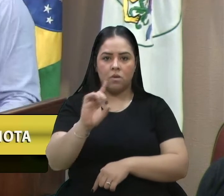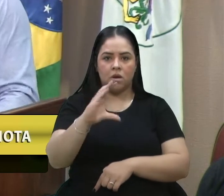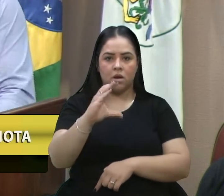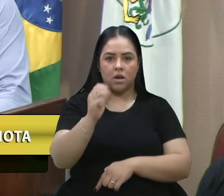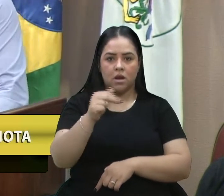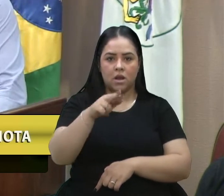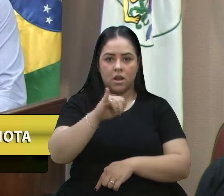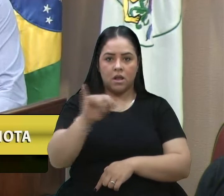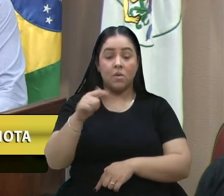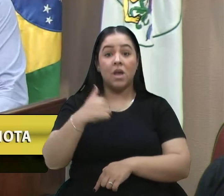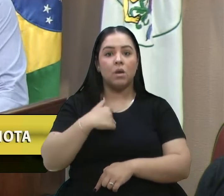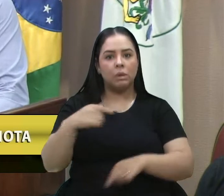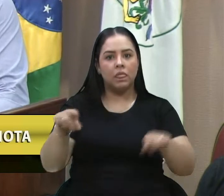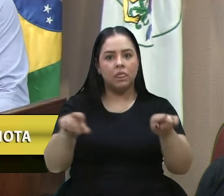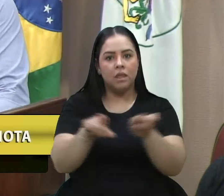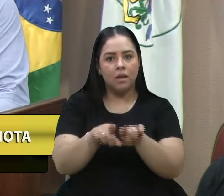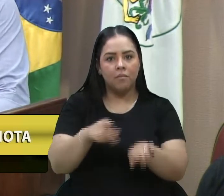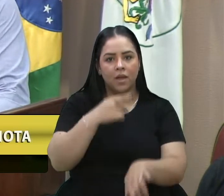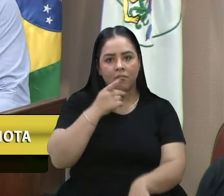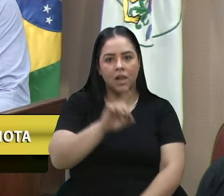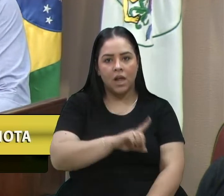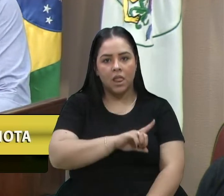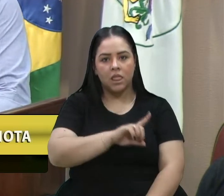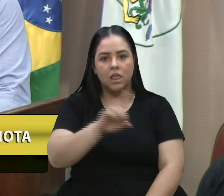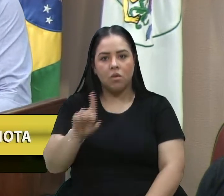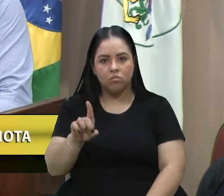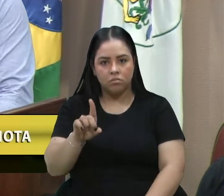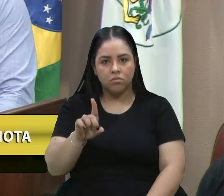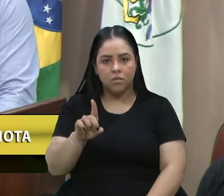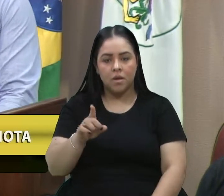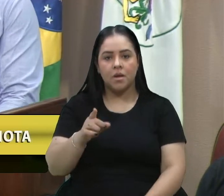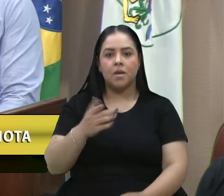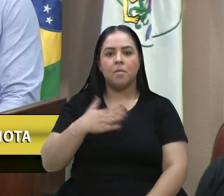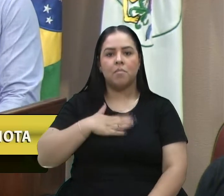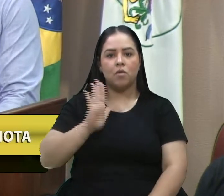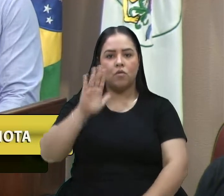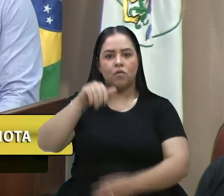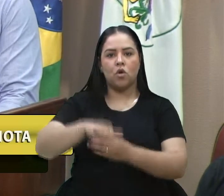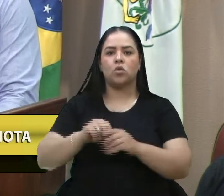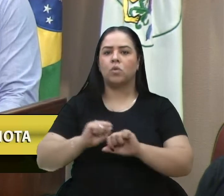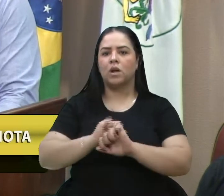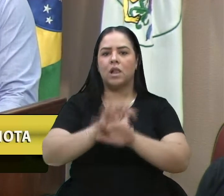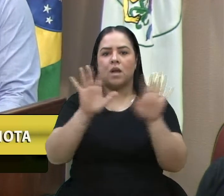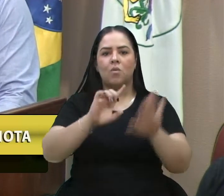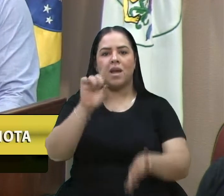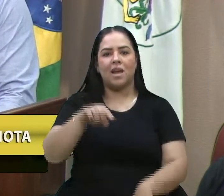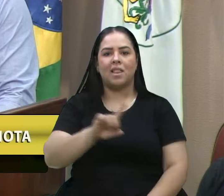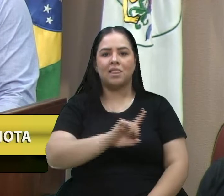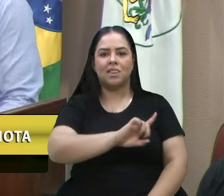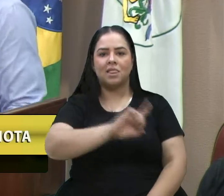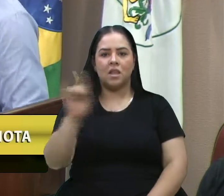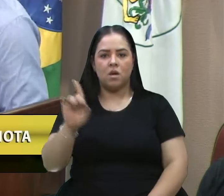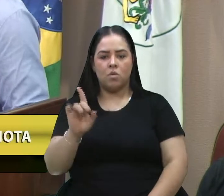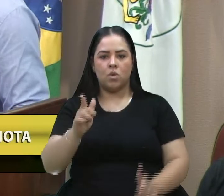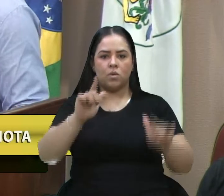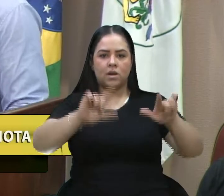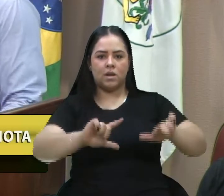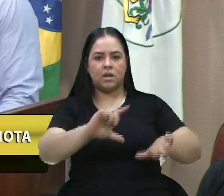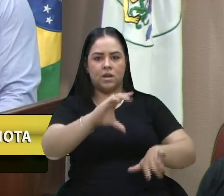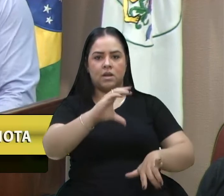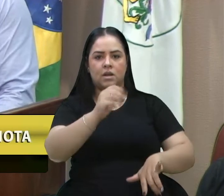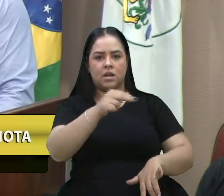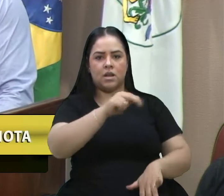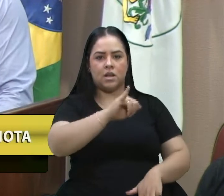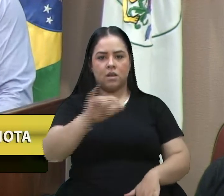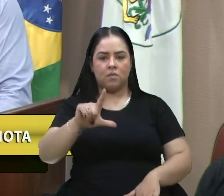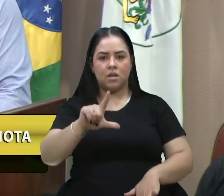eu também vou dizer não. E o meu voto já está claro, é não ao canil, enquanto a